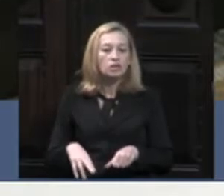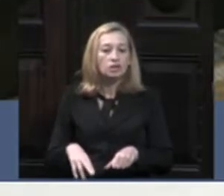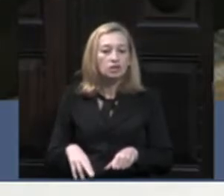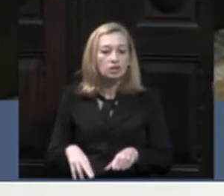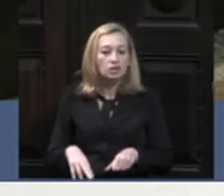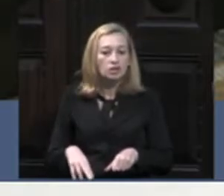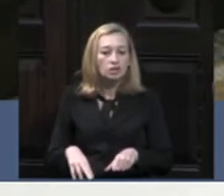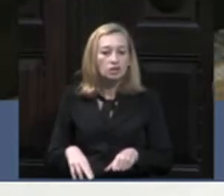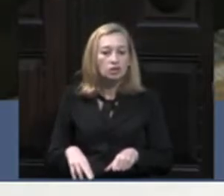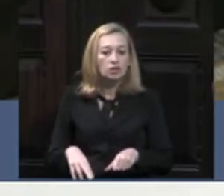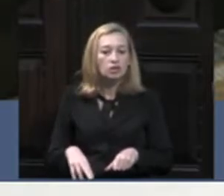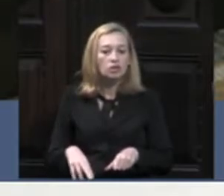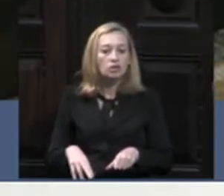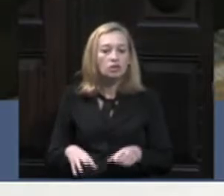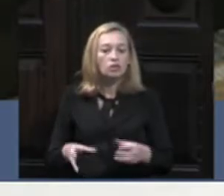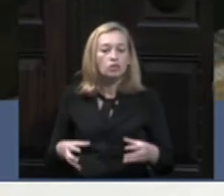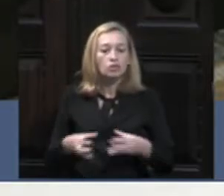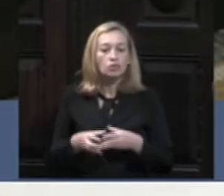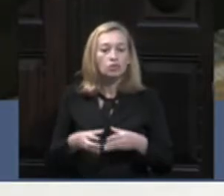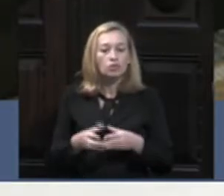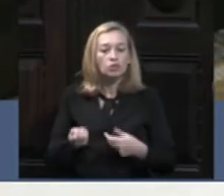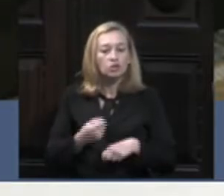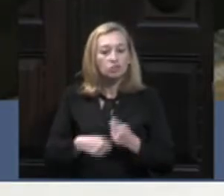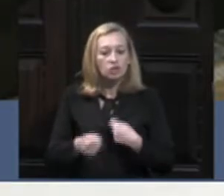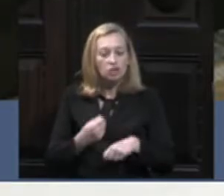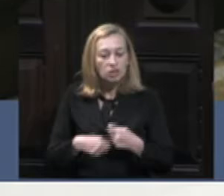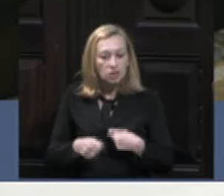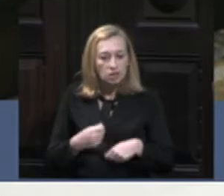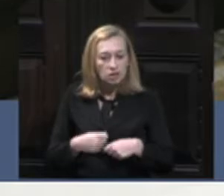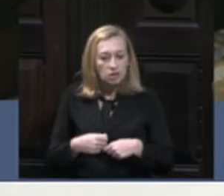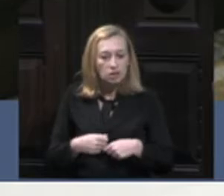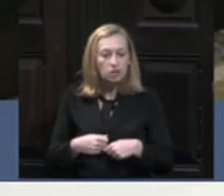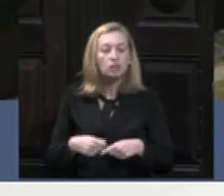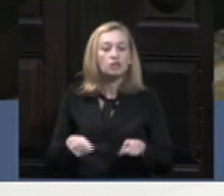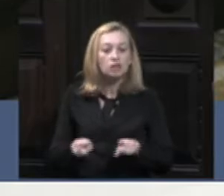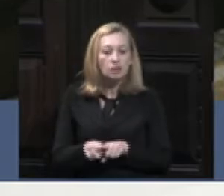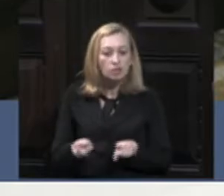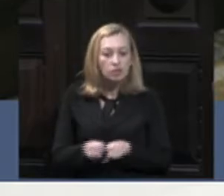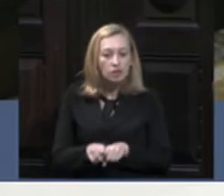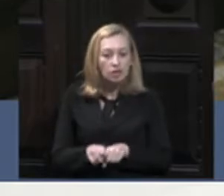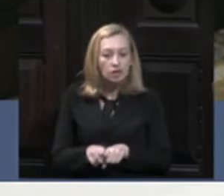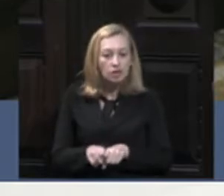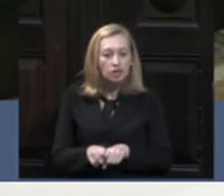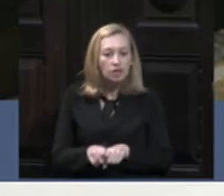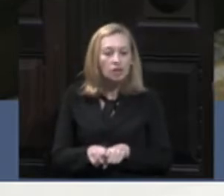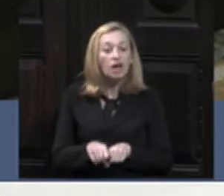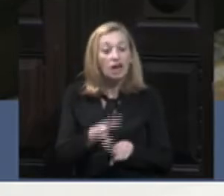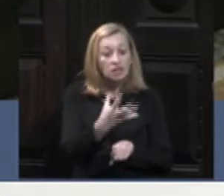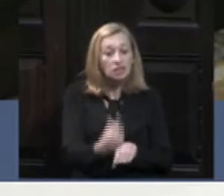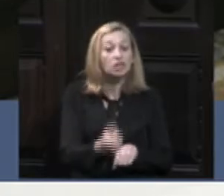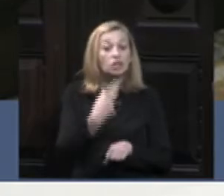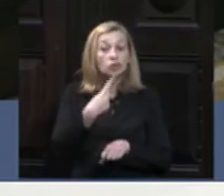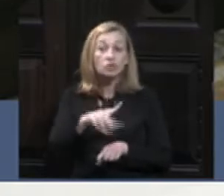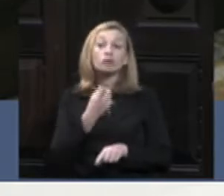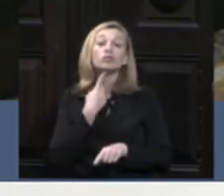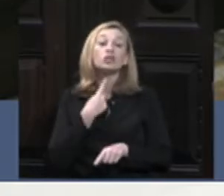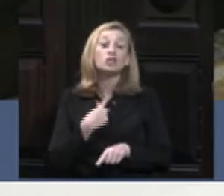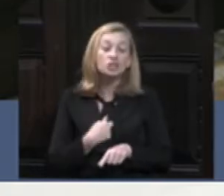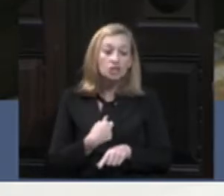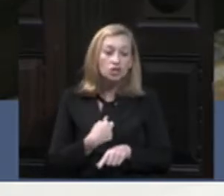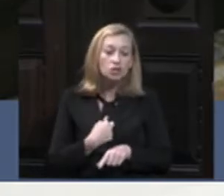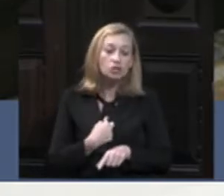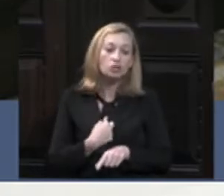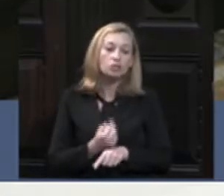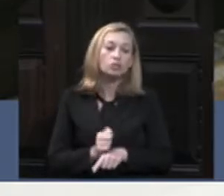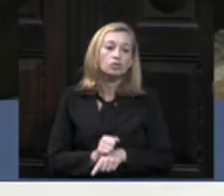parecer da comissão de orçamento que também atende o seu desejo e